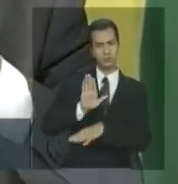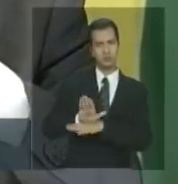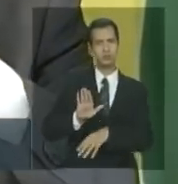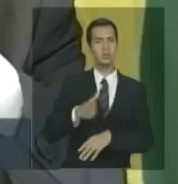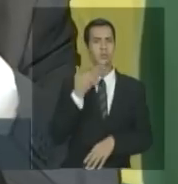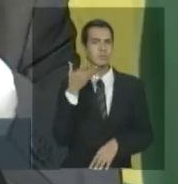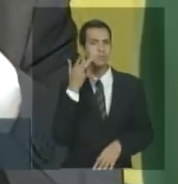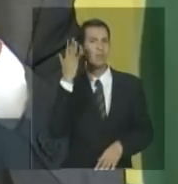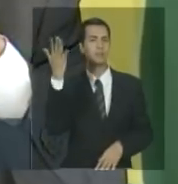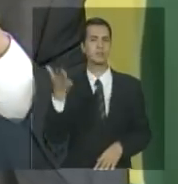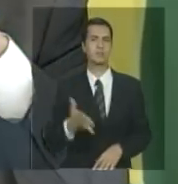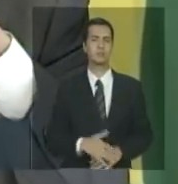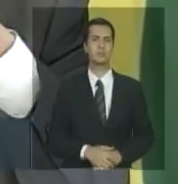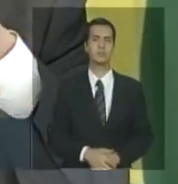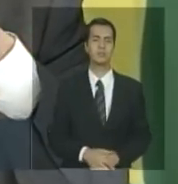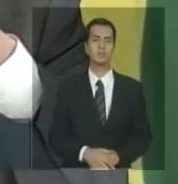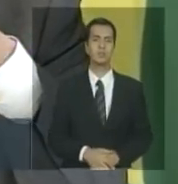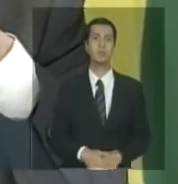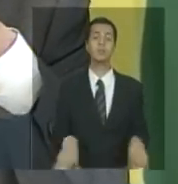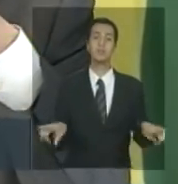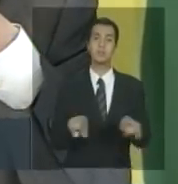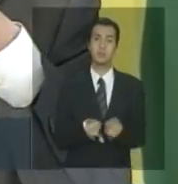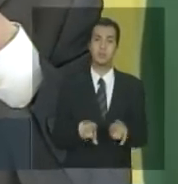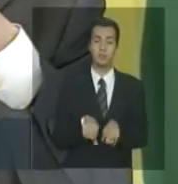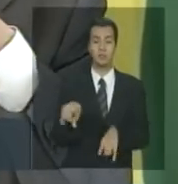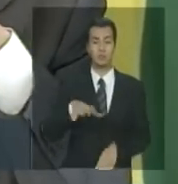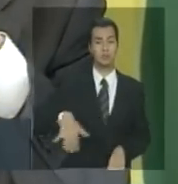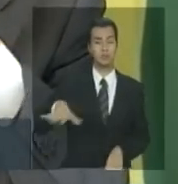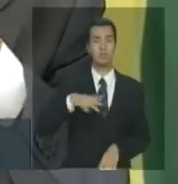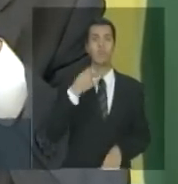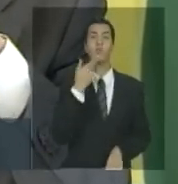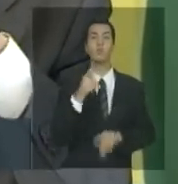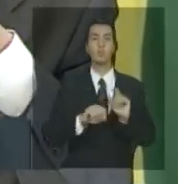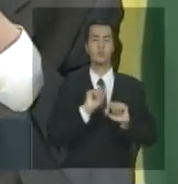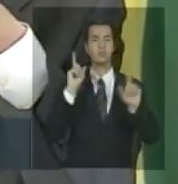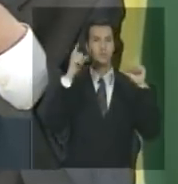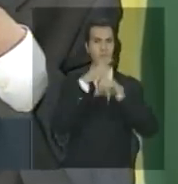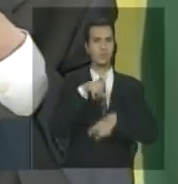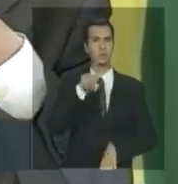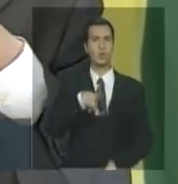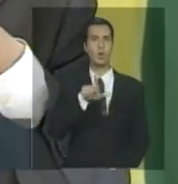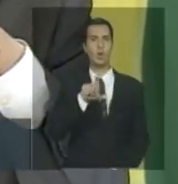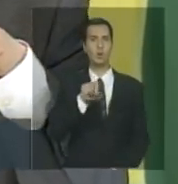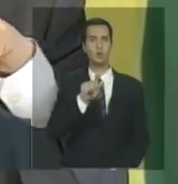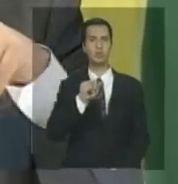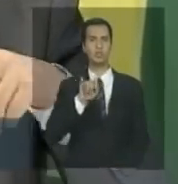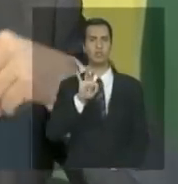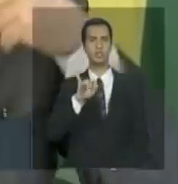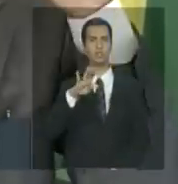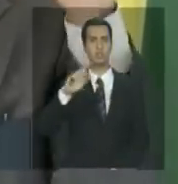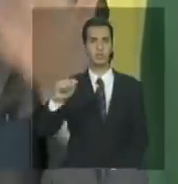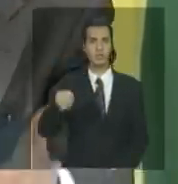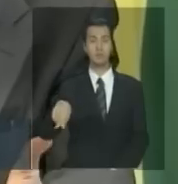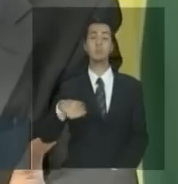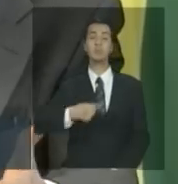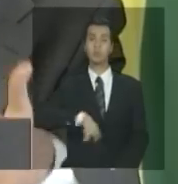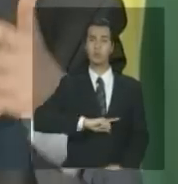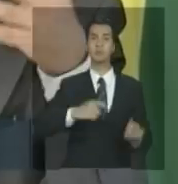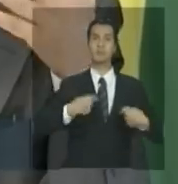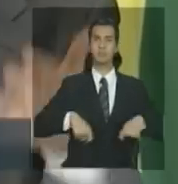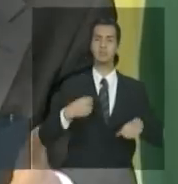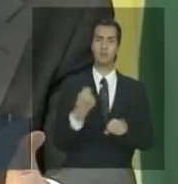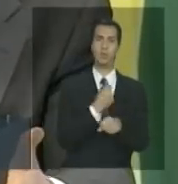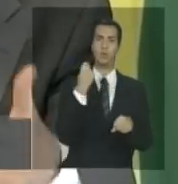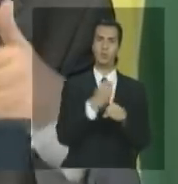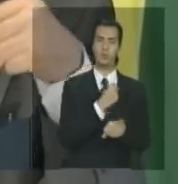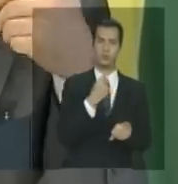a questão da logística, também eles apontaram isso como uma dificuldade e nós temos que, portanto, investir mais